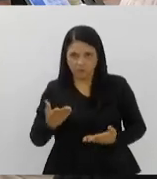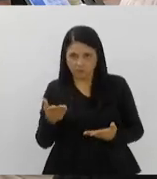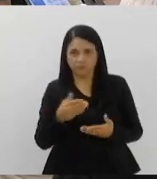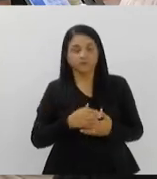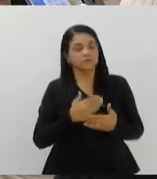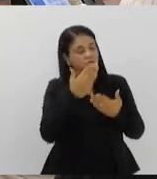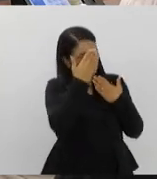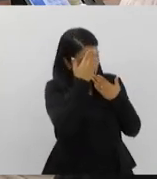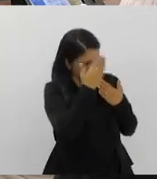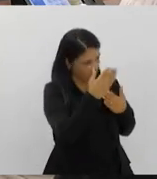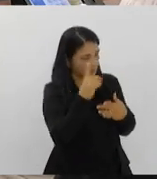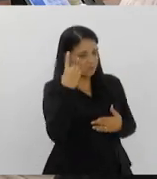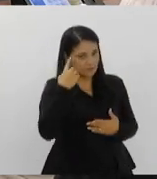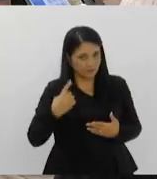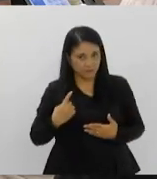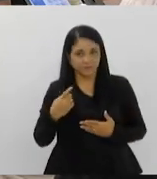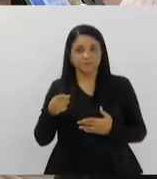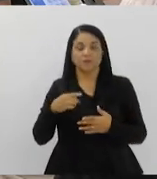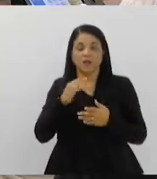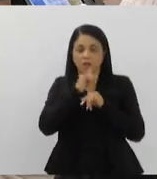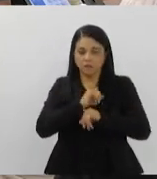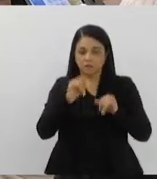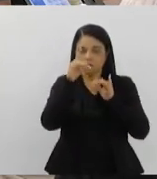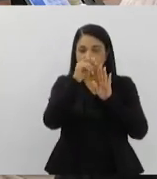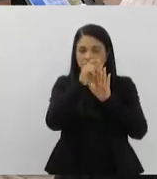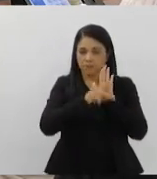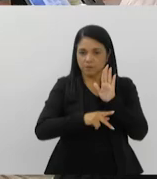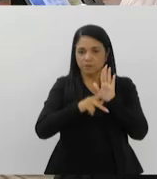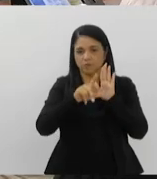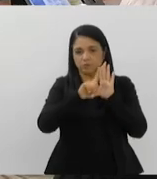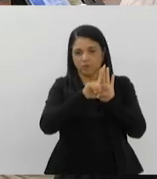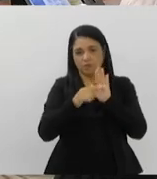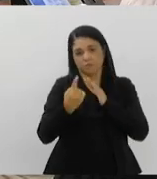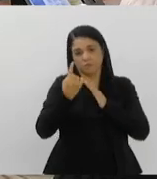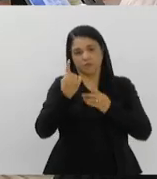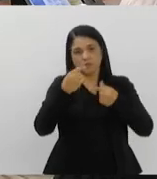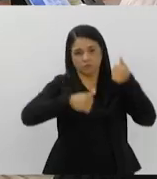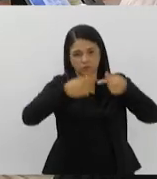Obrigado, Dani. Anuncio, em primeira discussão, projeto de lei número